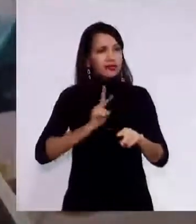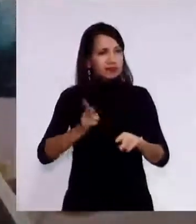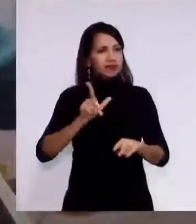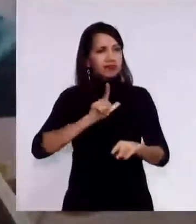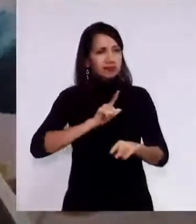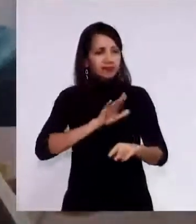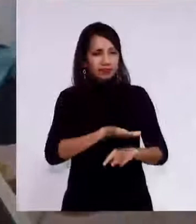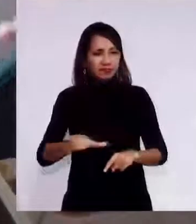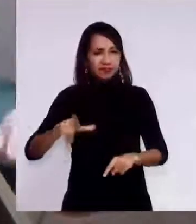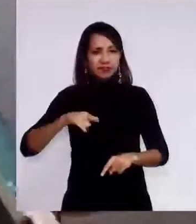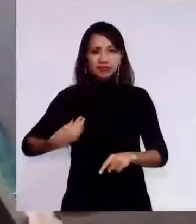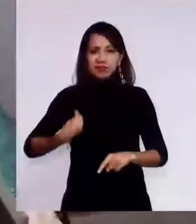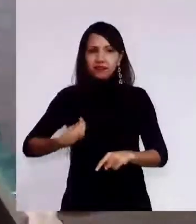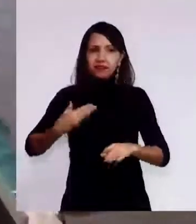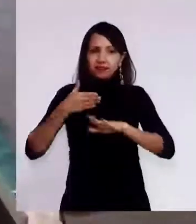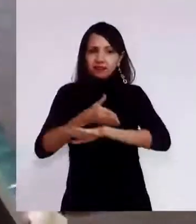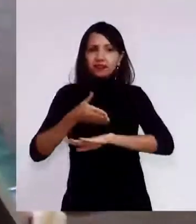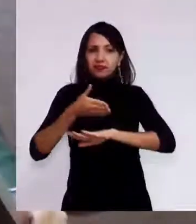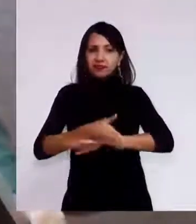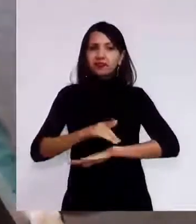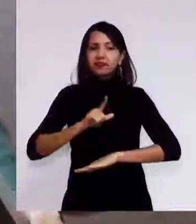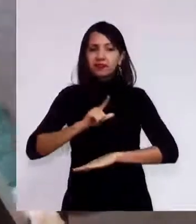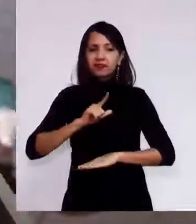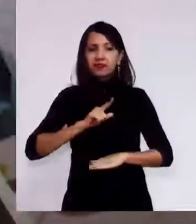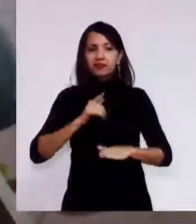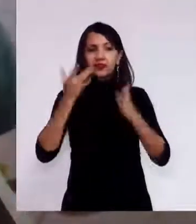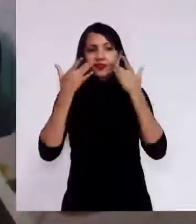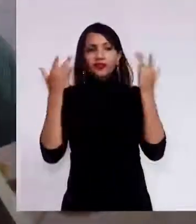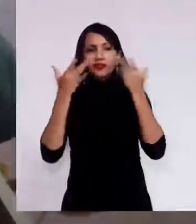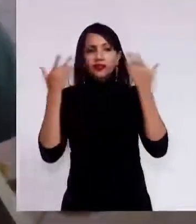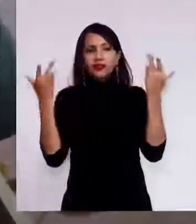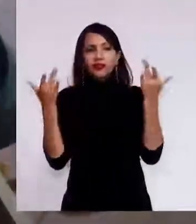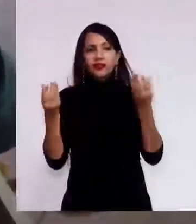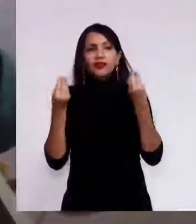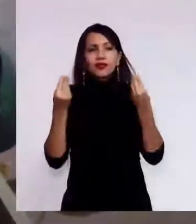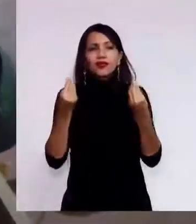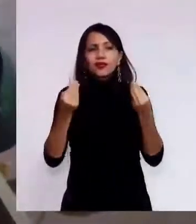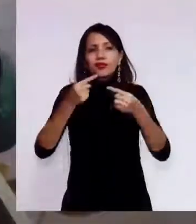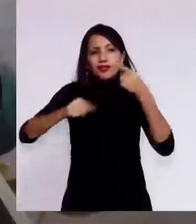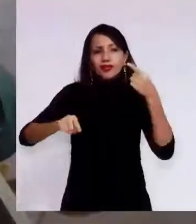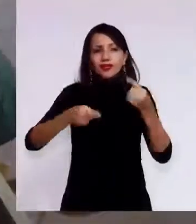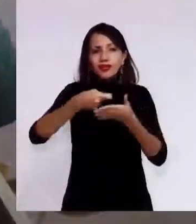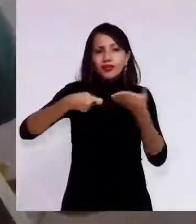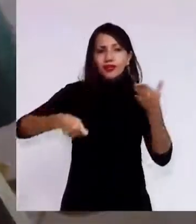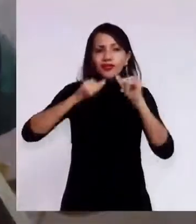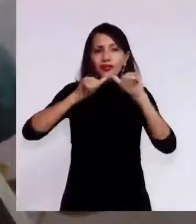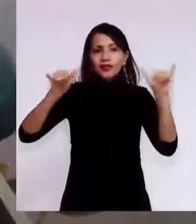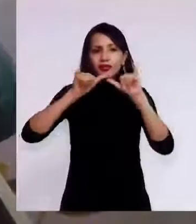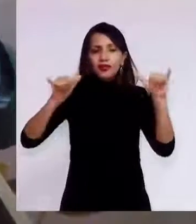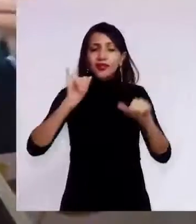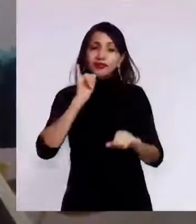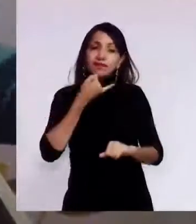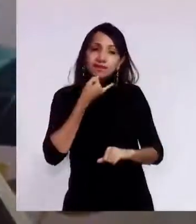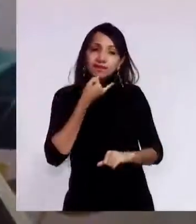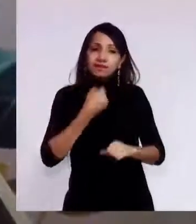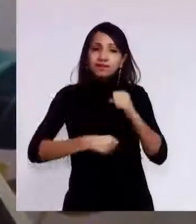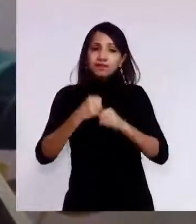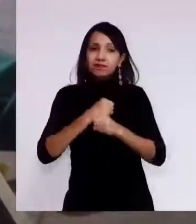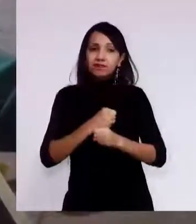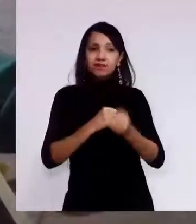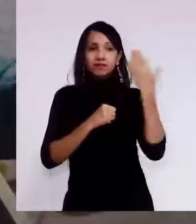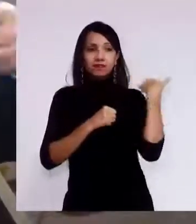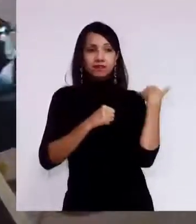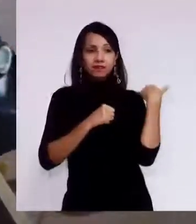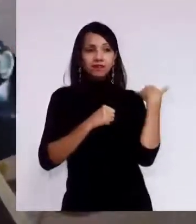constantemente crianças passando ali no teatro? Como é que a gente vai falar que não tem pertinência na matéria se, infelizmente, o ano passado a